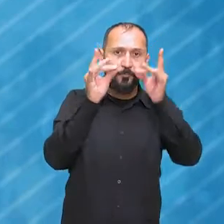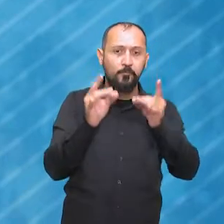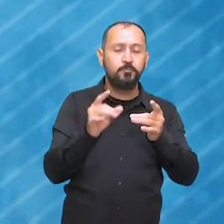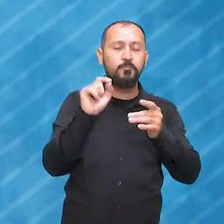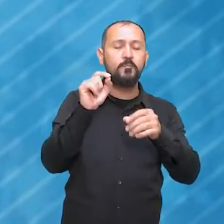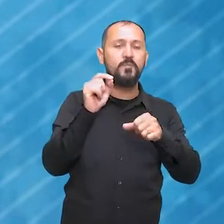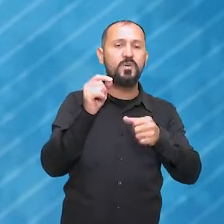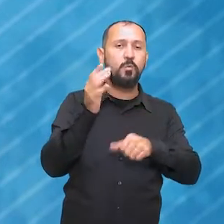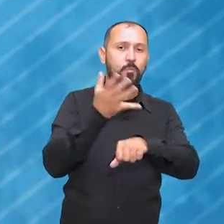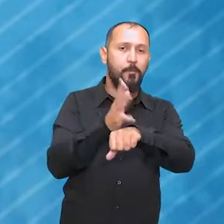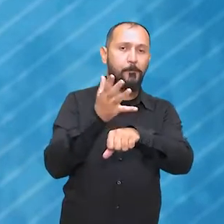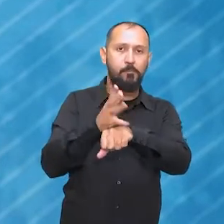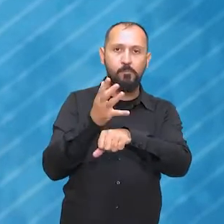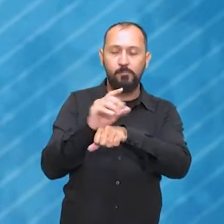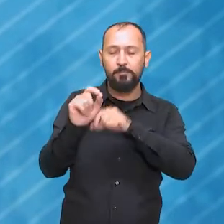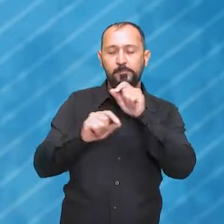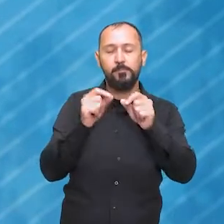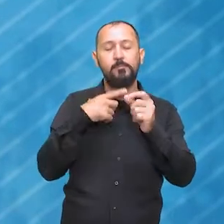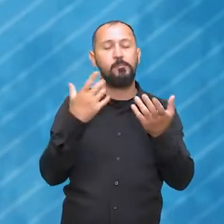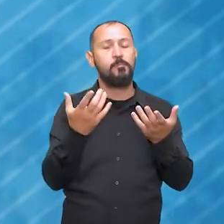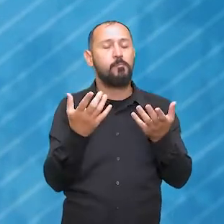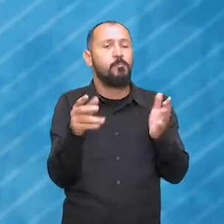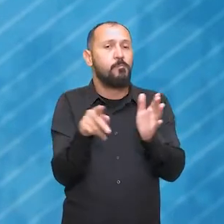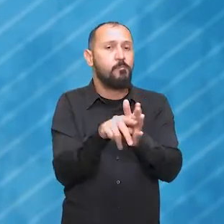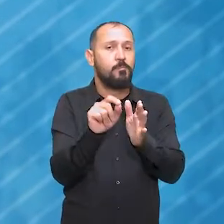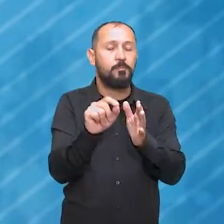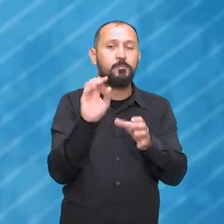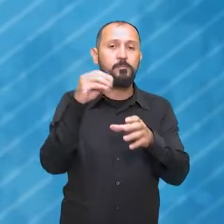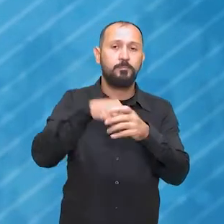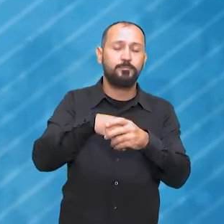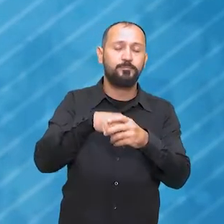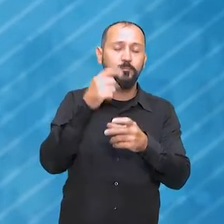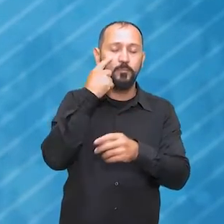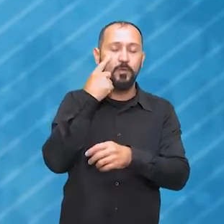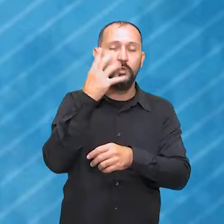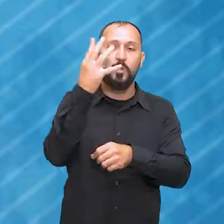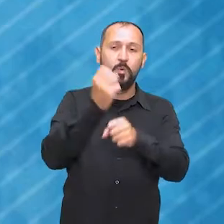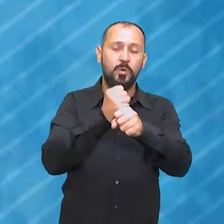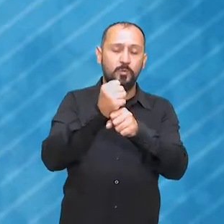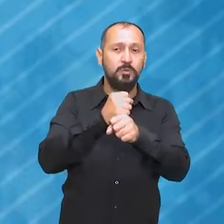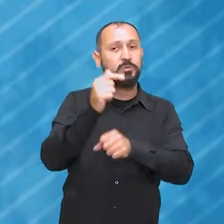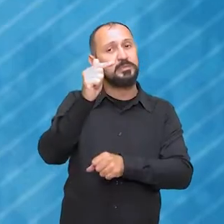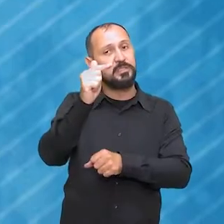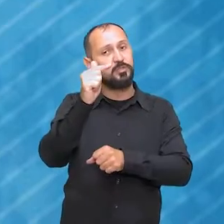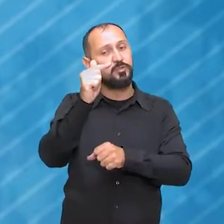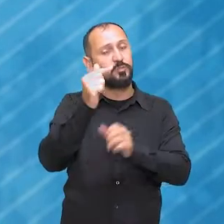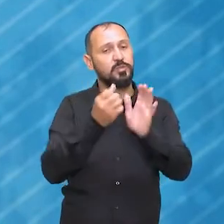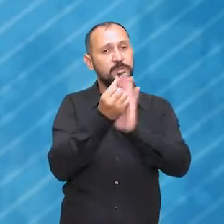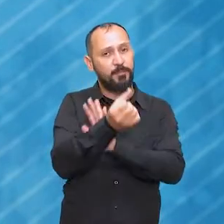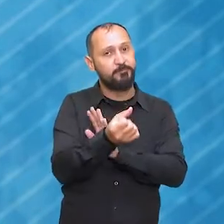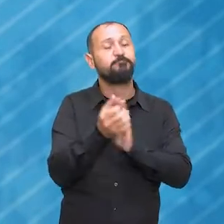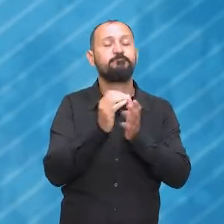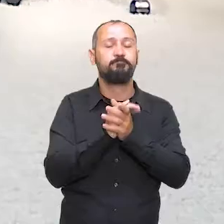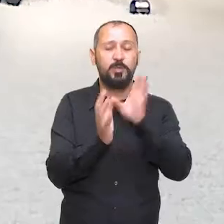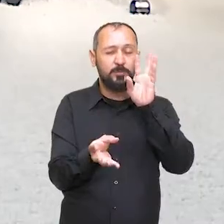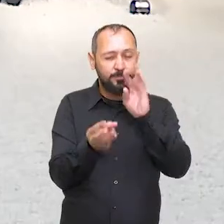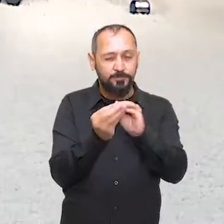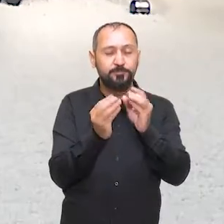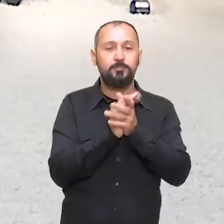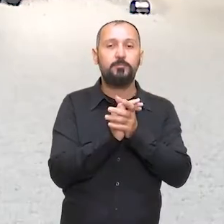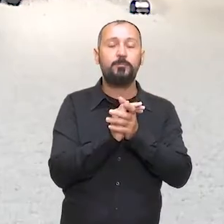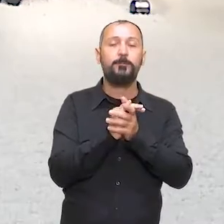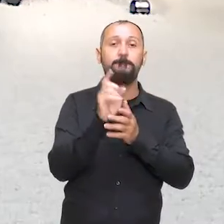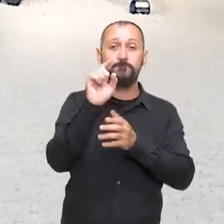Então, assim, e um dos requisitos também é que esse estagiário, para ele conseguir essa carteira de estagiário, ele esteja no 4º ano, ou seja,